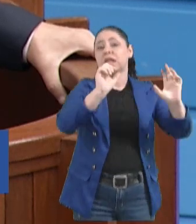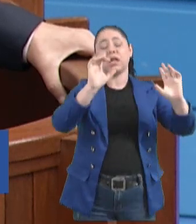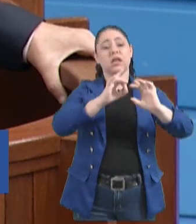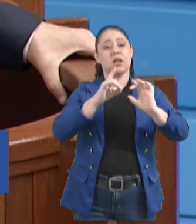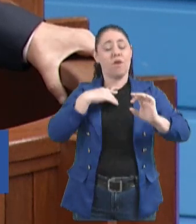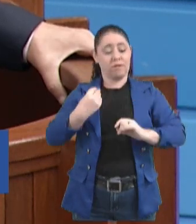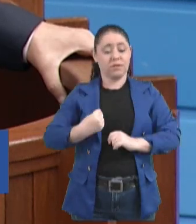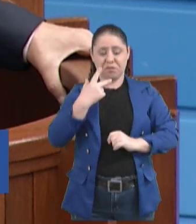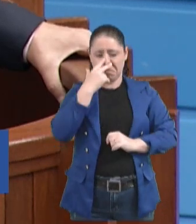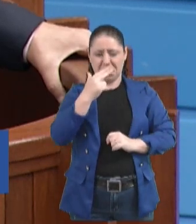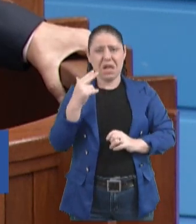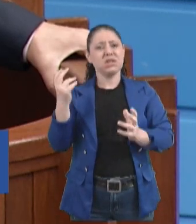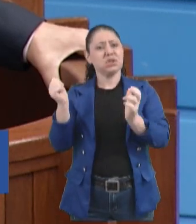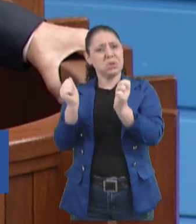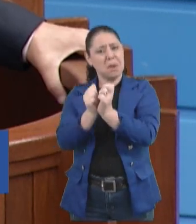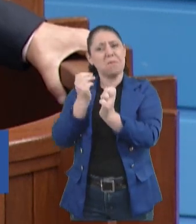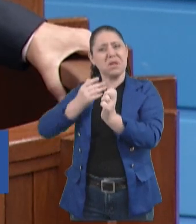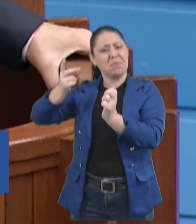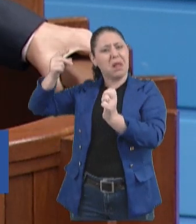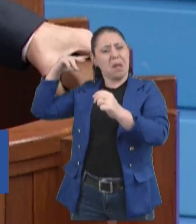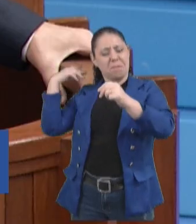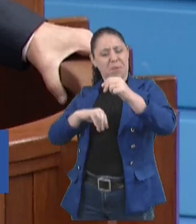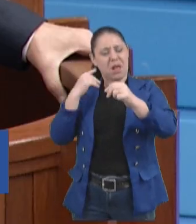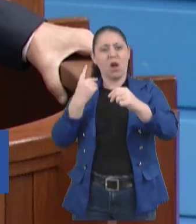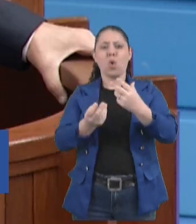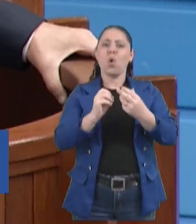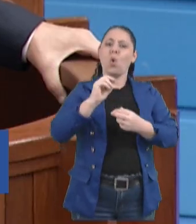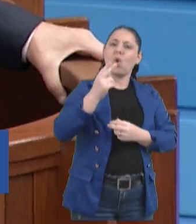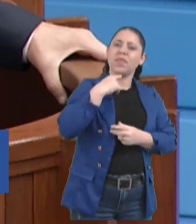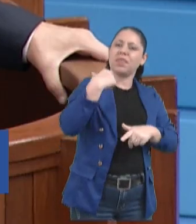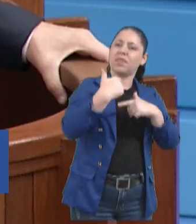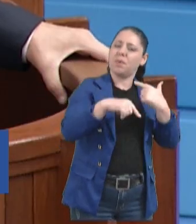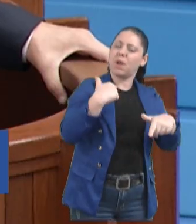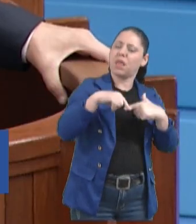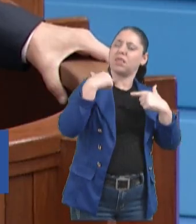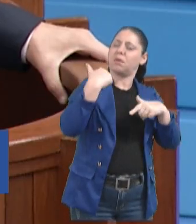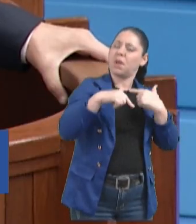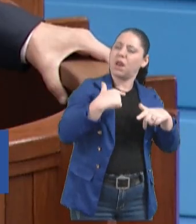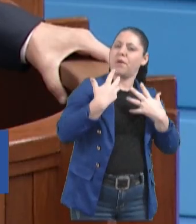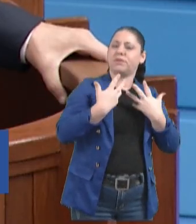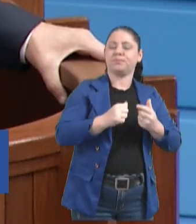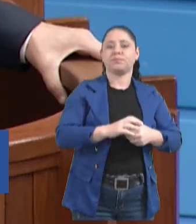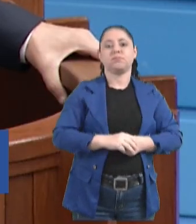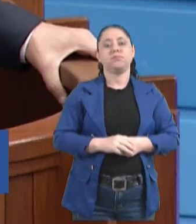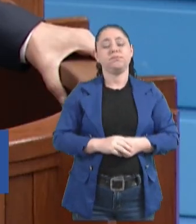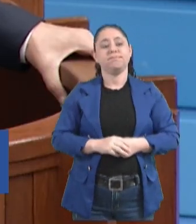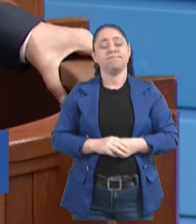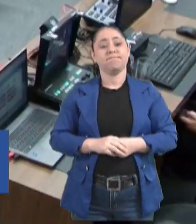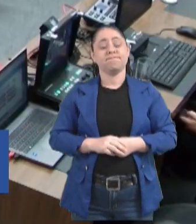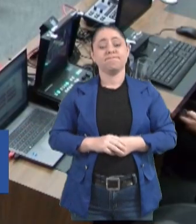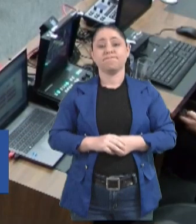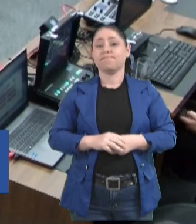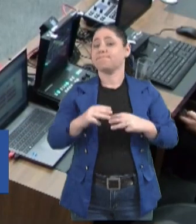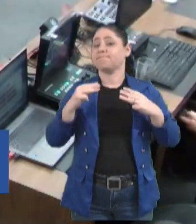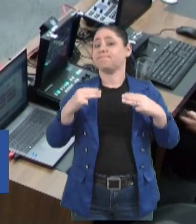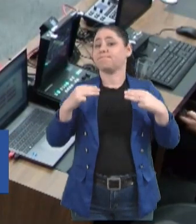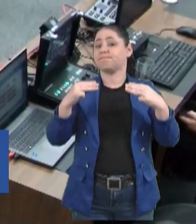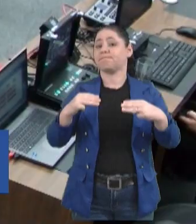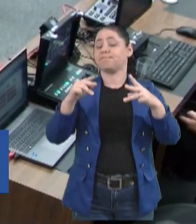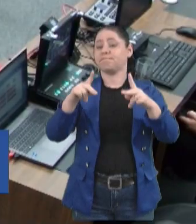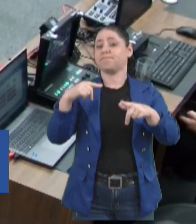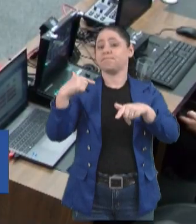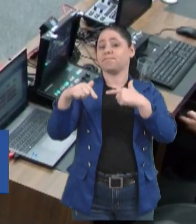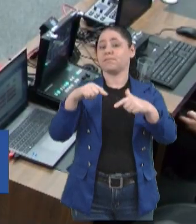em situação análoga à escravidão. O Ministério Público do Trabalho, que tem uma